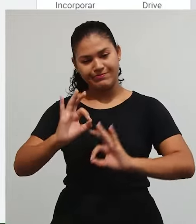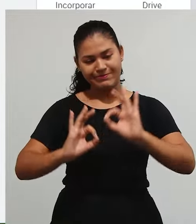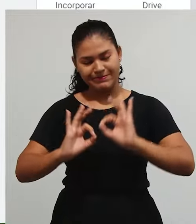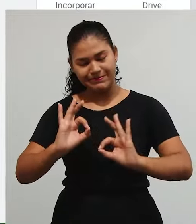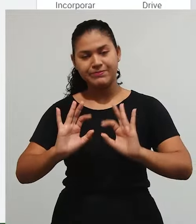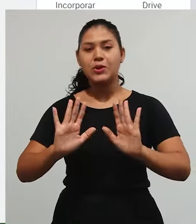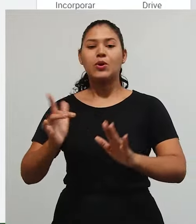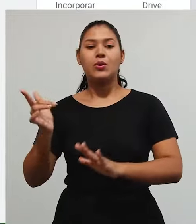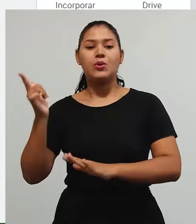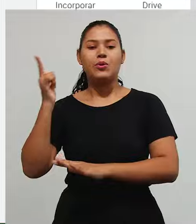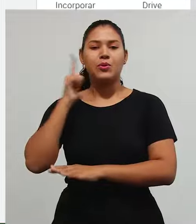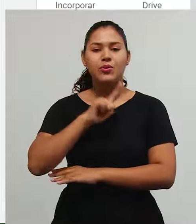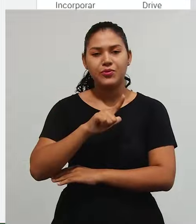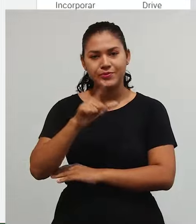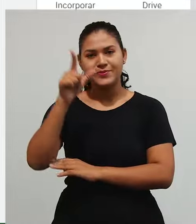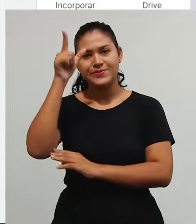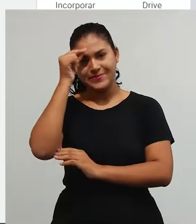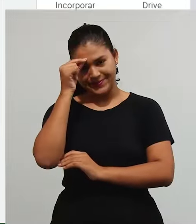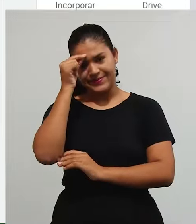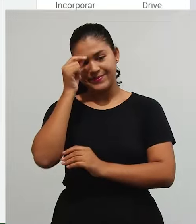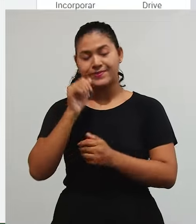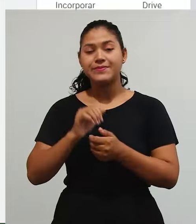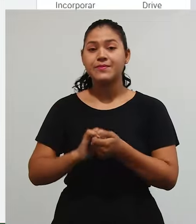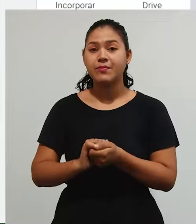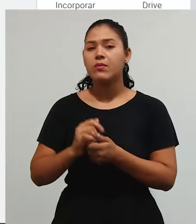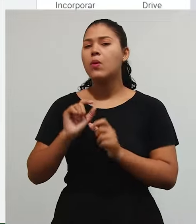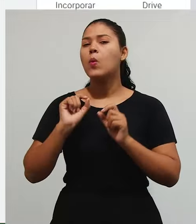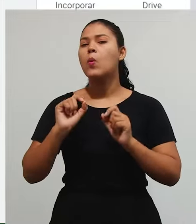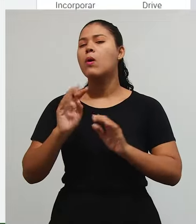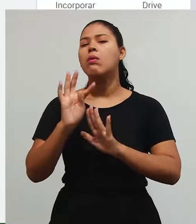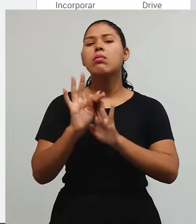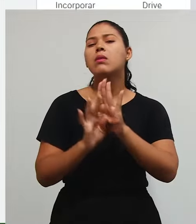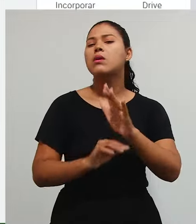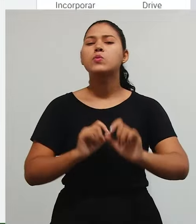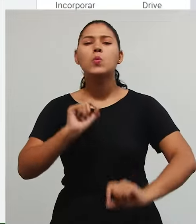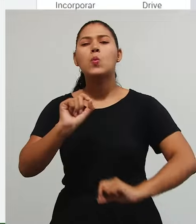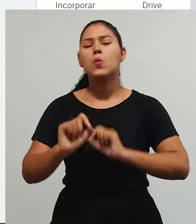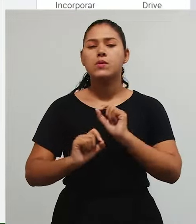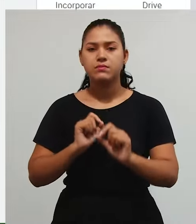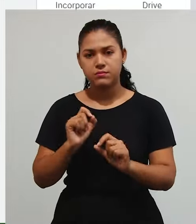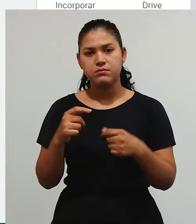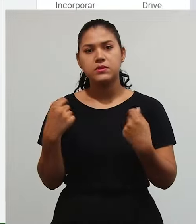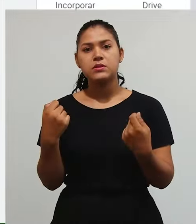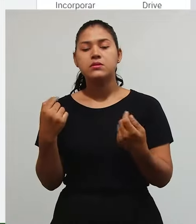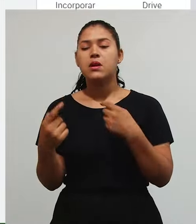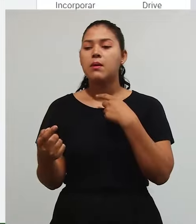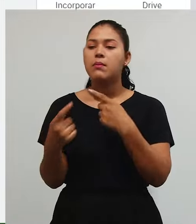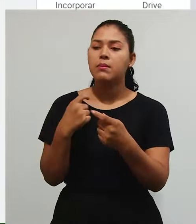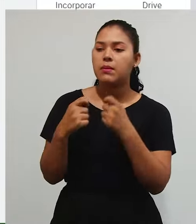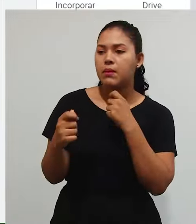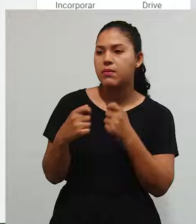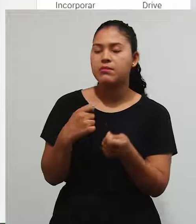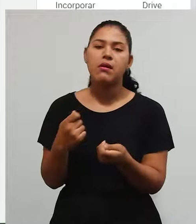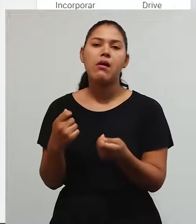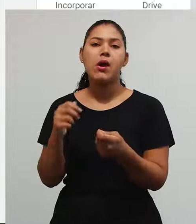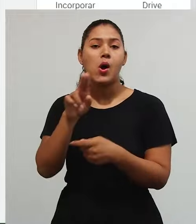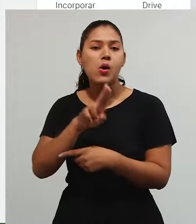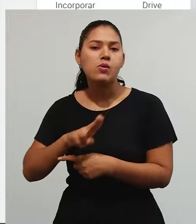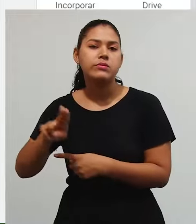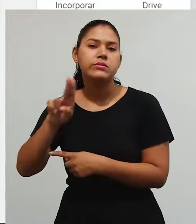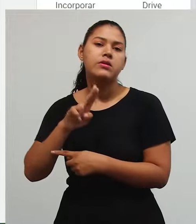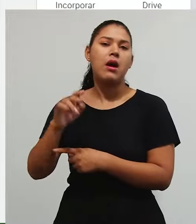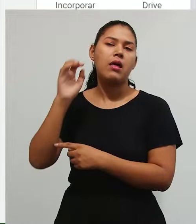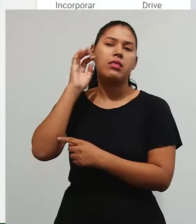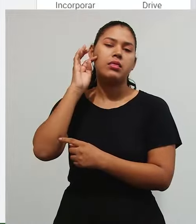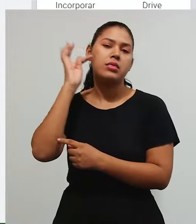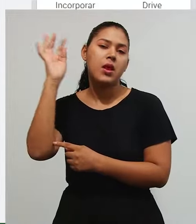texto. E aqui na redação do texto, o que você vai fazer? Você vai fazer o diálogo teórico. Então, aqui você já